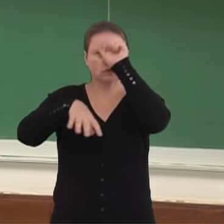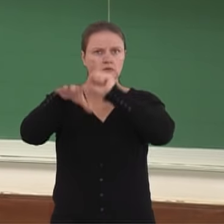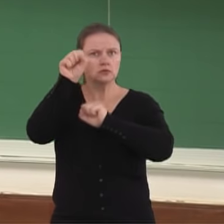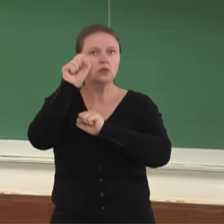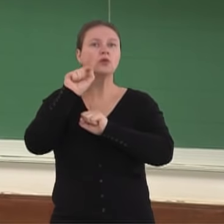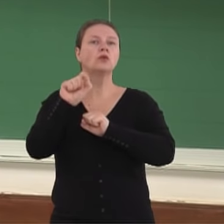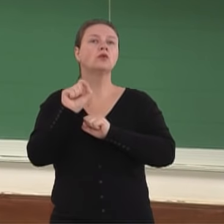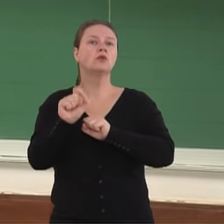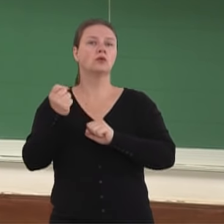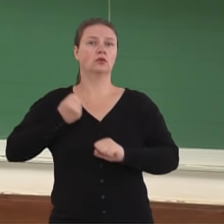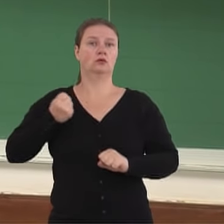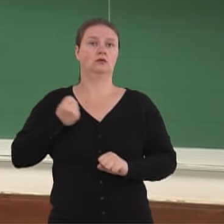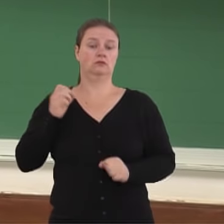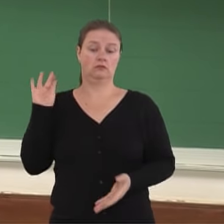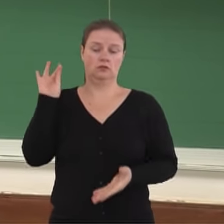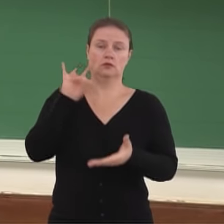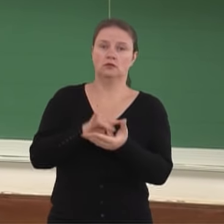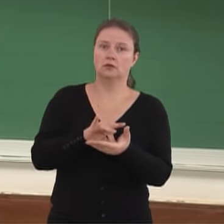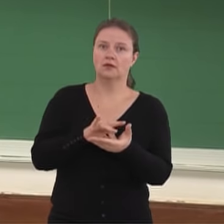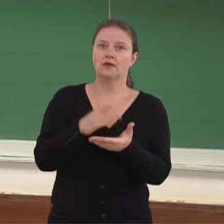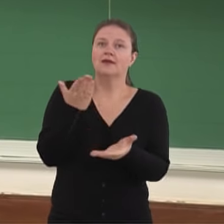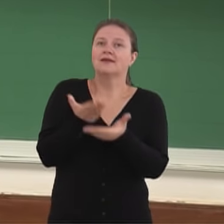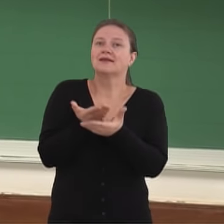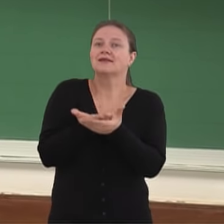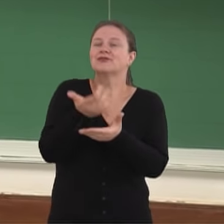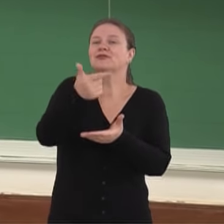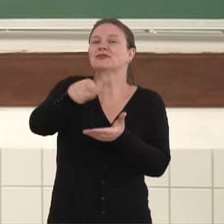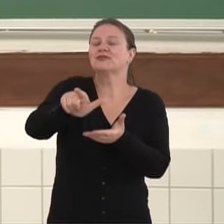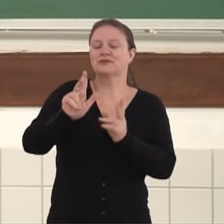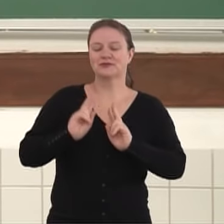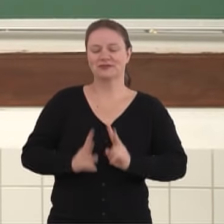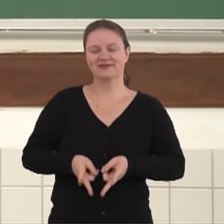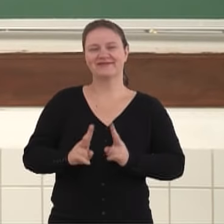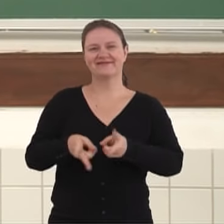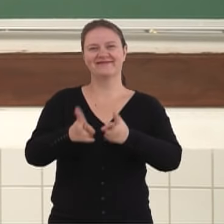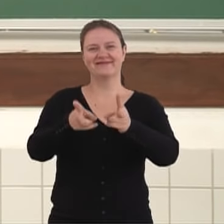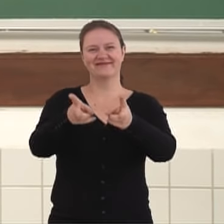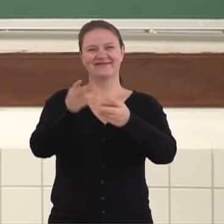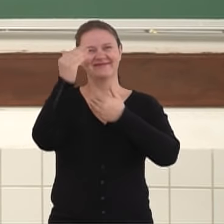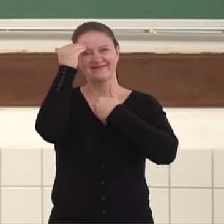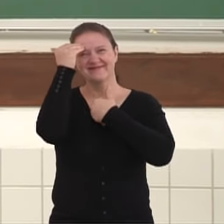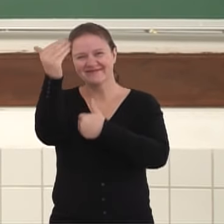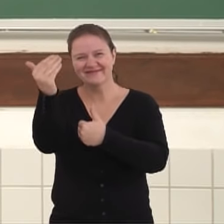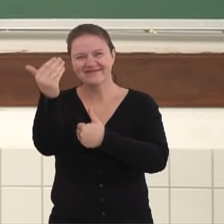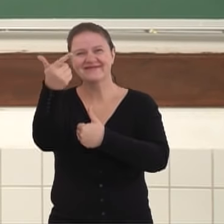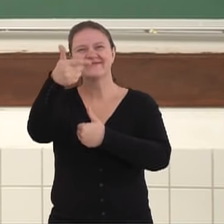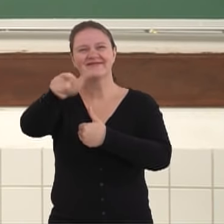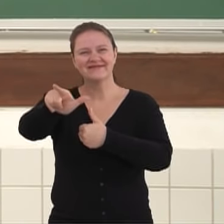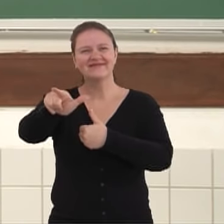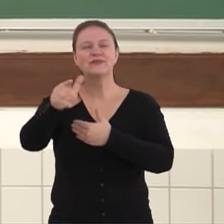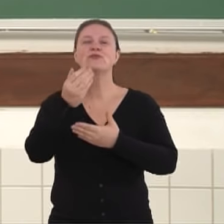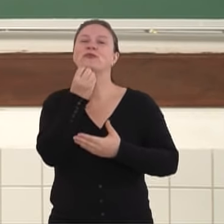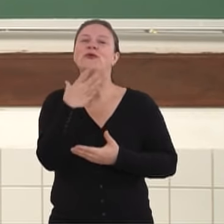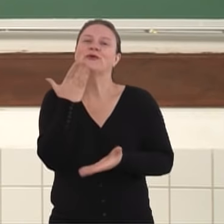números reais, certo? Na próxima aula nós vamos dar continuidade. Obrigada, até a próxima. Bons